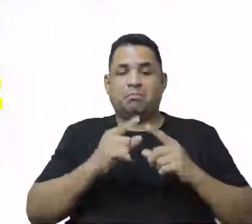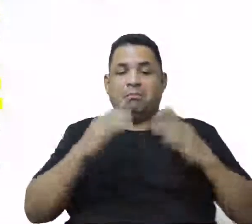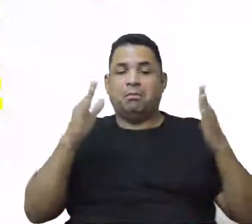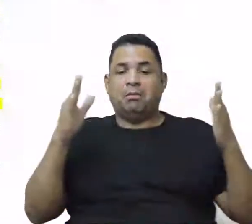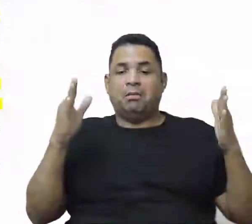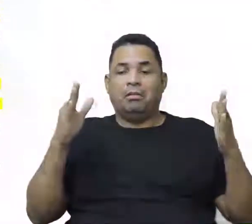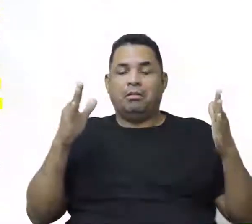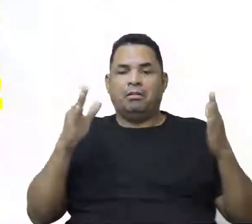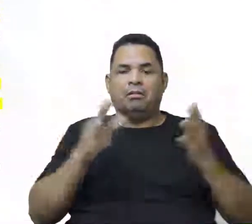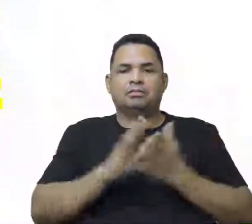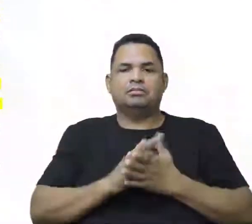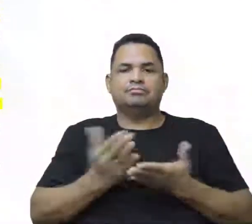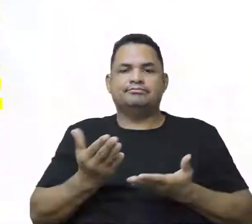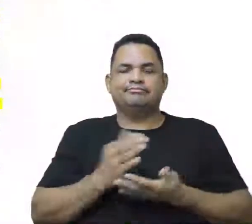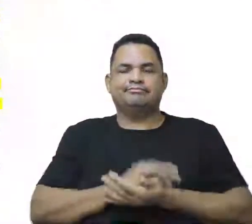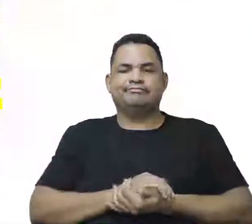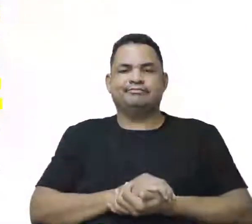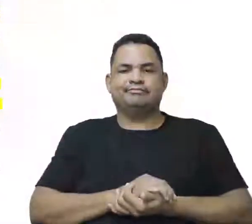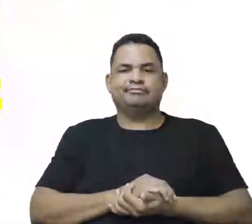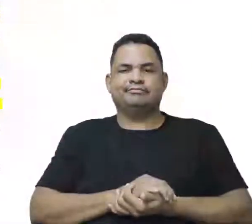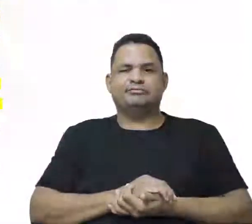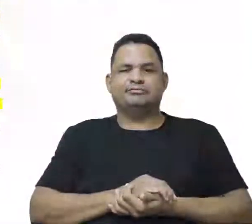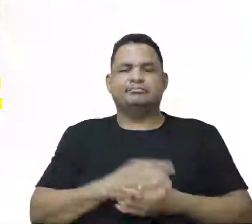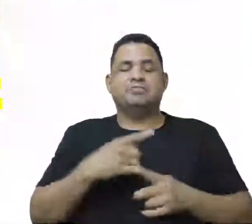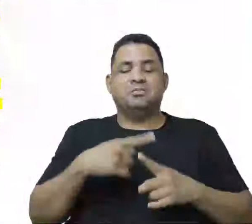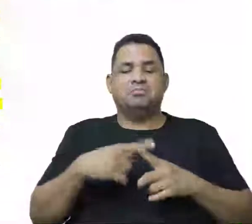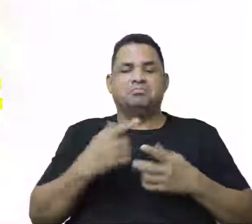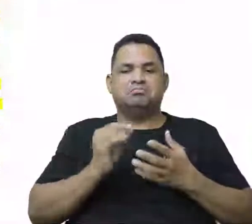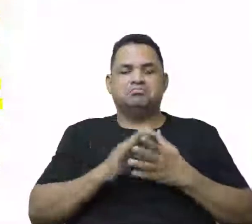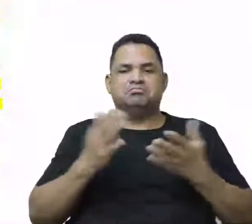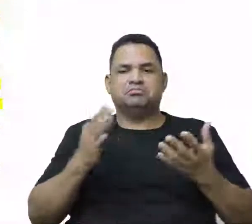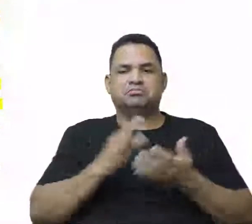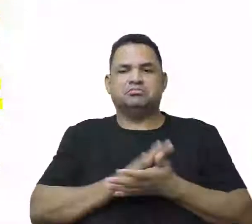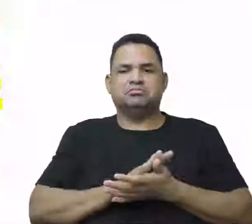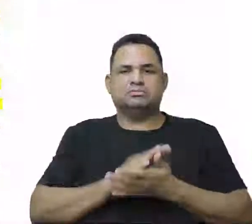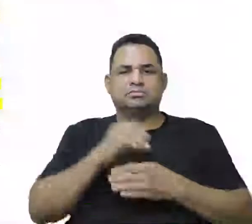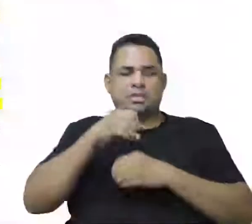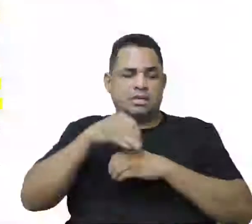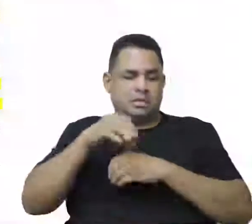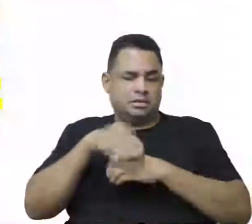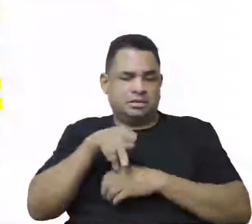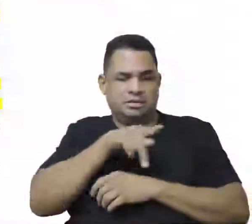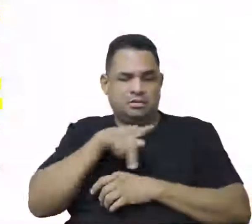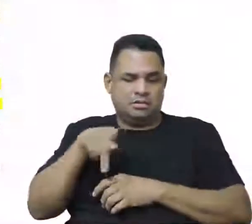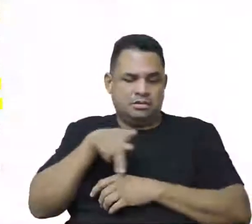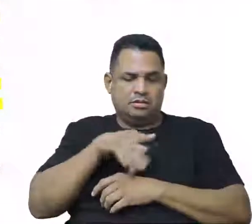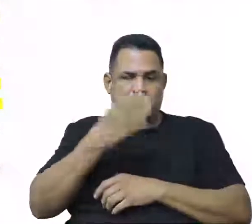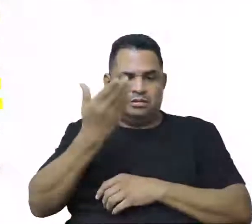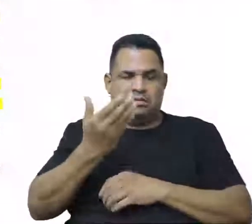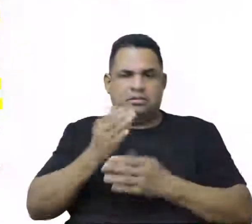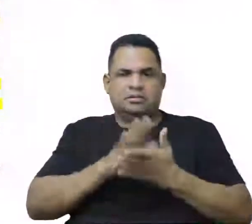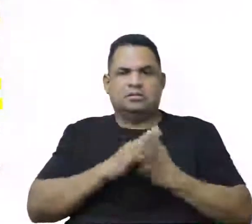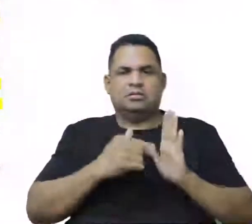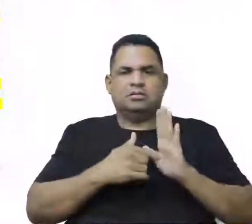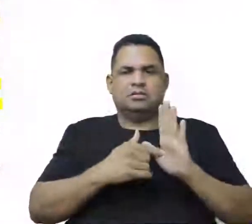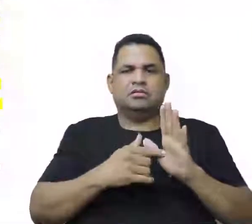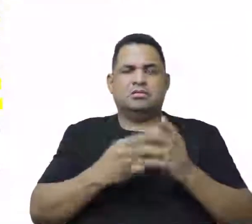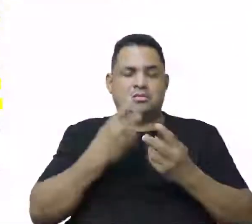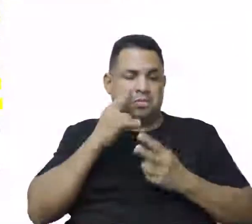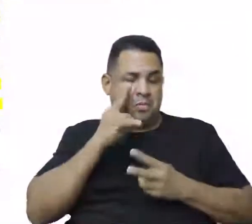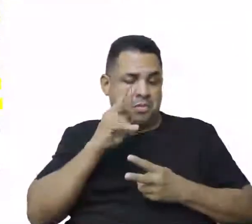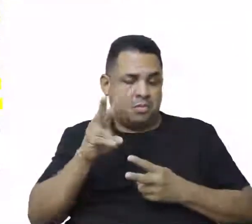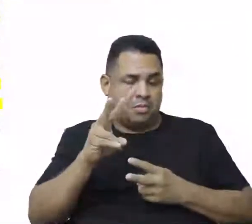grande. Às vezes a gente pensa até em desistir de fazer a questão porque é grande. Então essa dica que a prof. Elisângela está colocando aqui, de